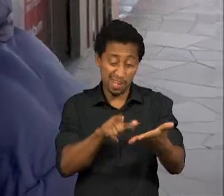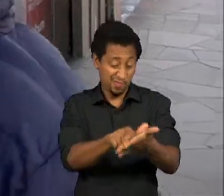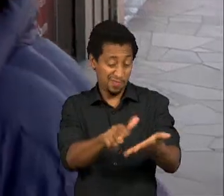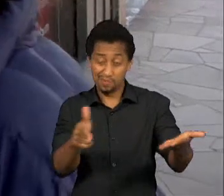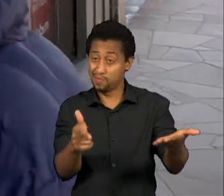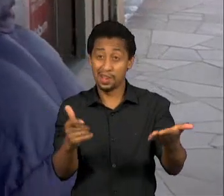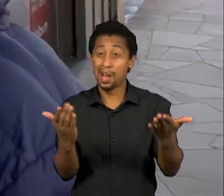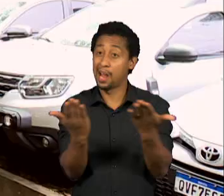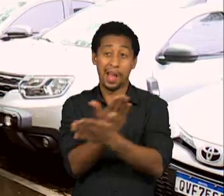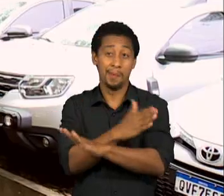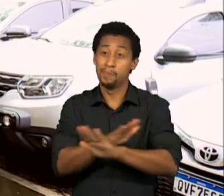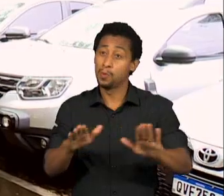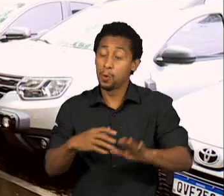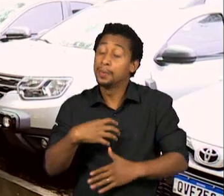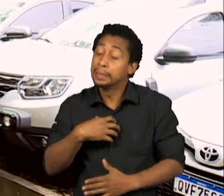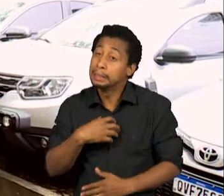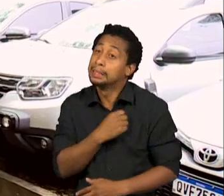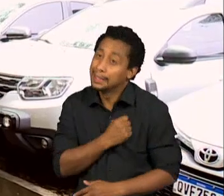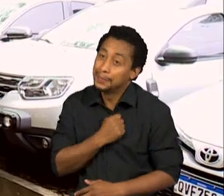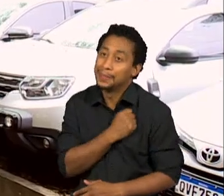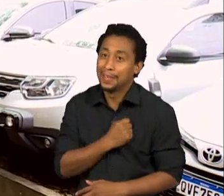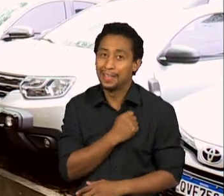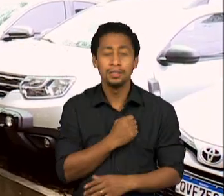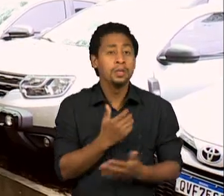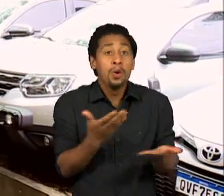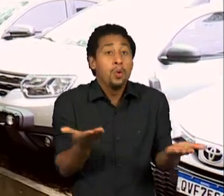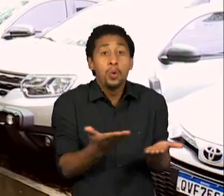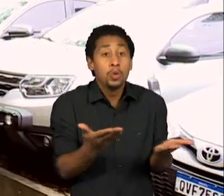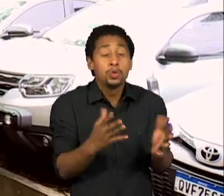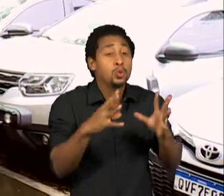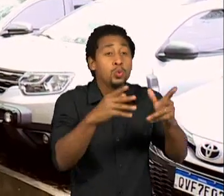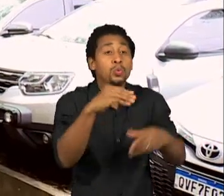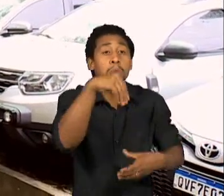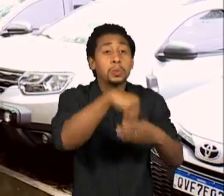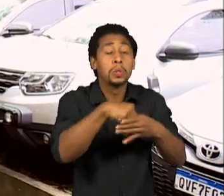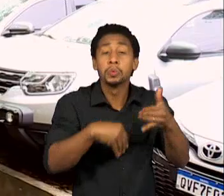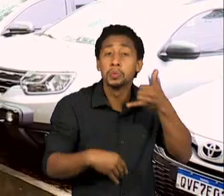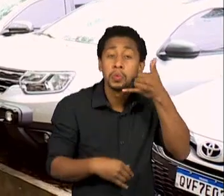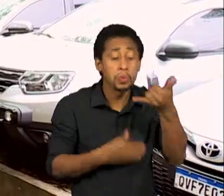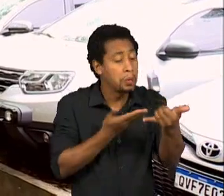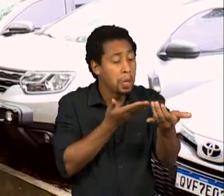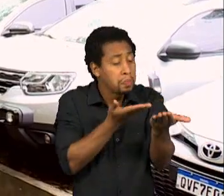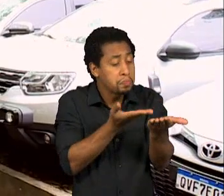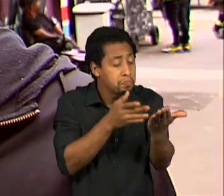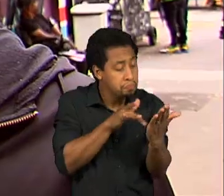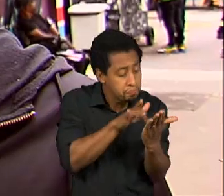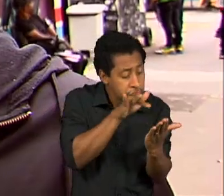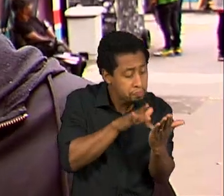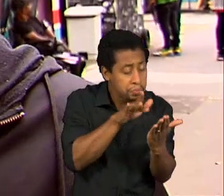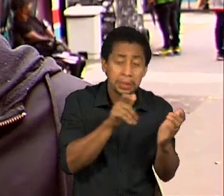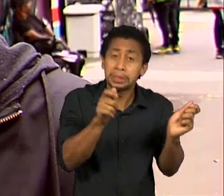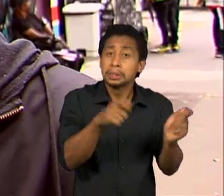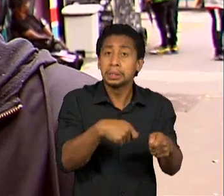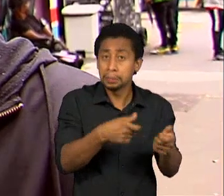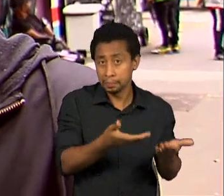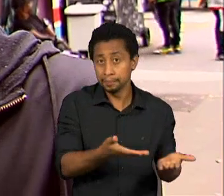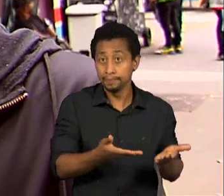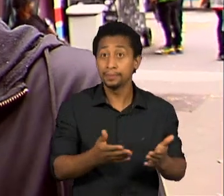mais. Mas sinto falta. Tudo tem no nosso celular, né, hoje em dia. Então, a um clique. A minha geração é